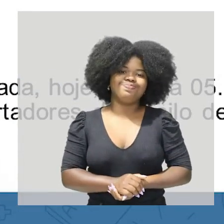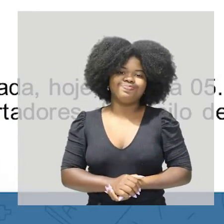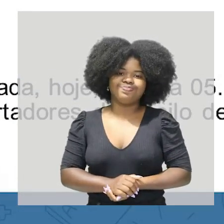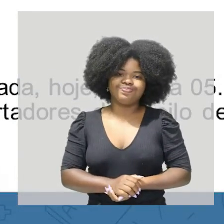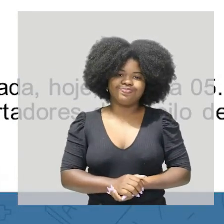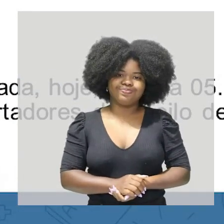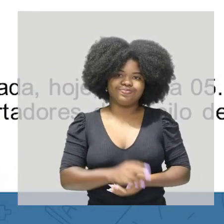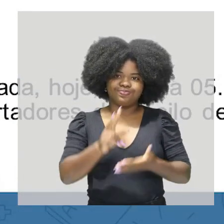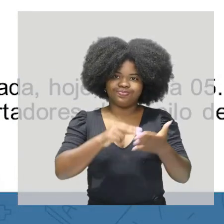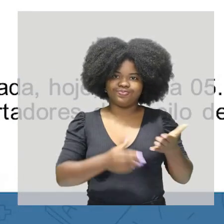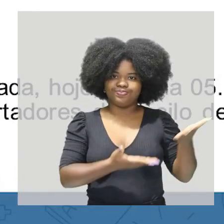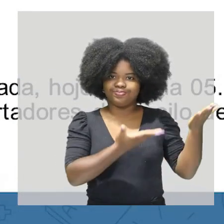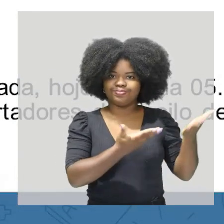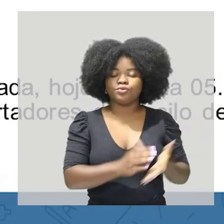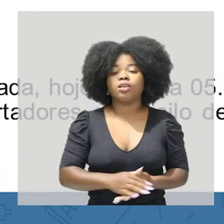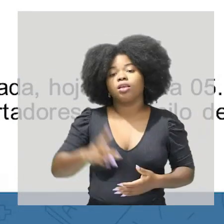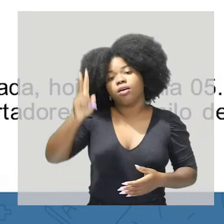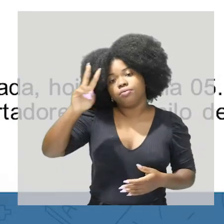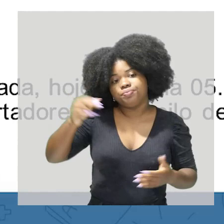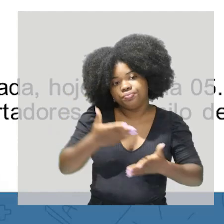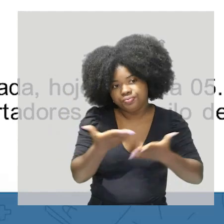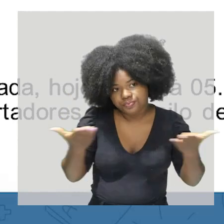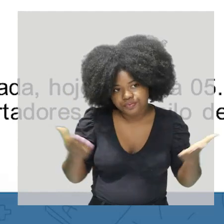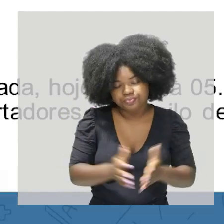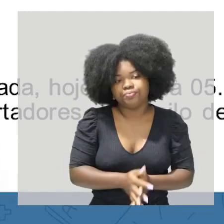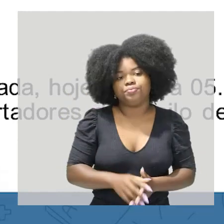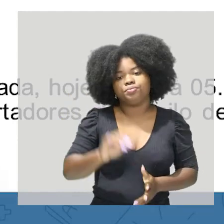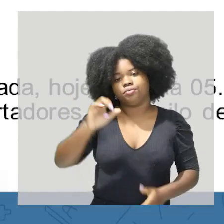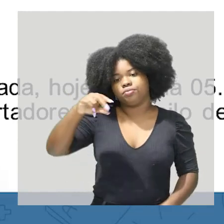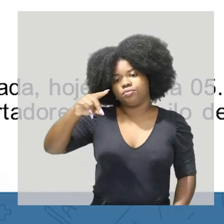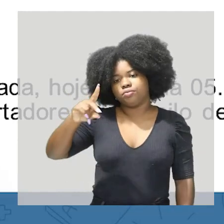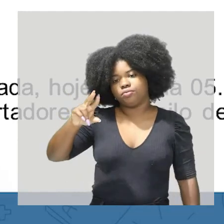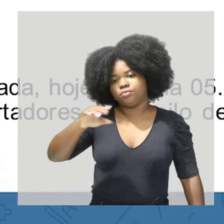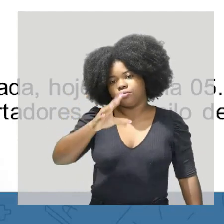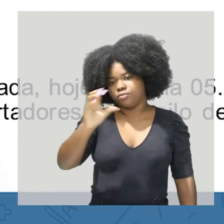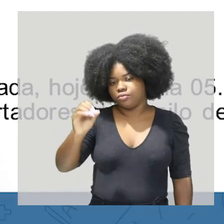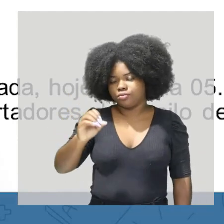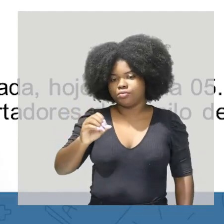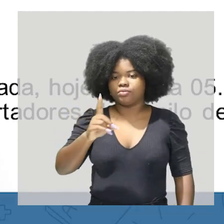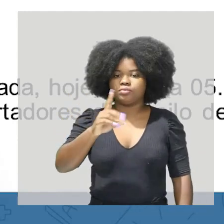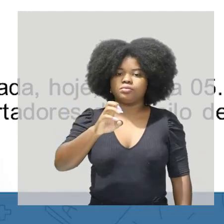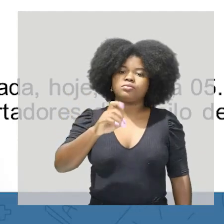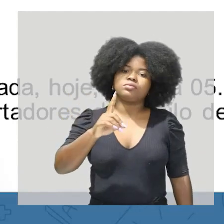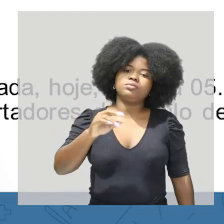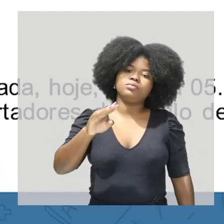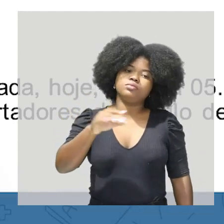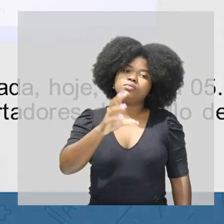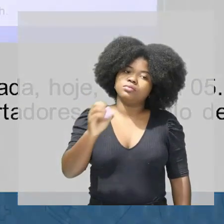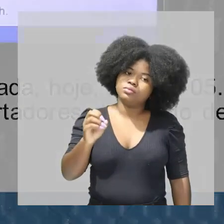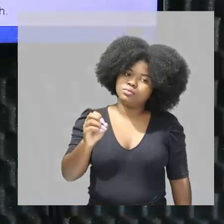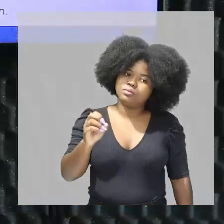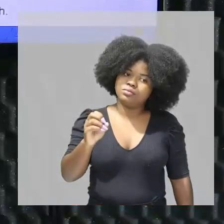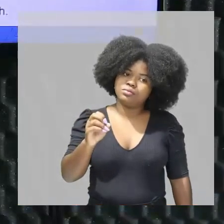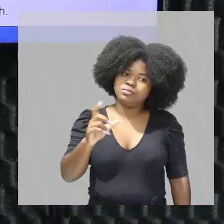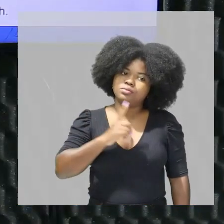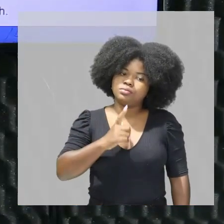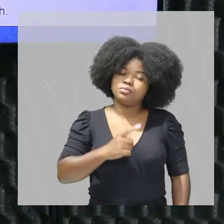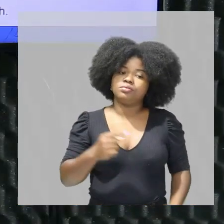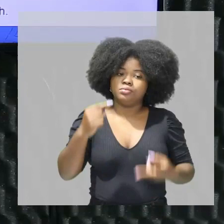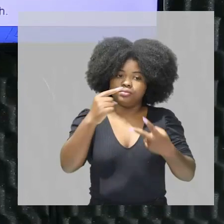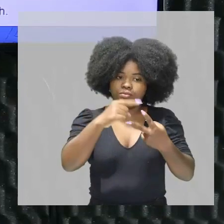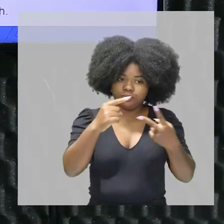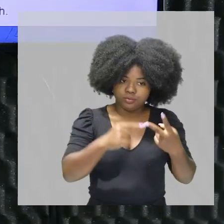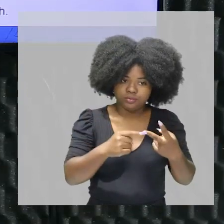raciocínios abaixo lembrando a vocês que indução e dedução são silogismos e que cada um tem uma formulação